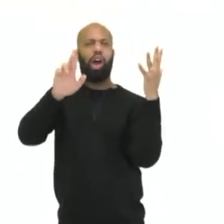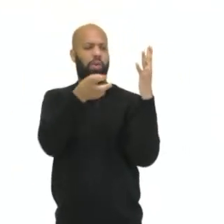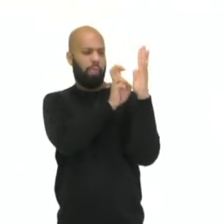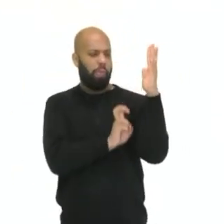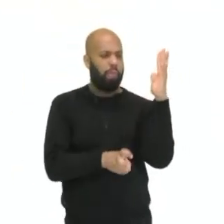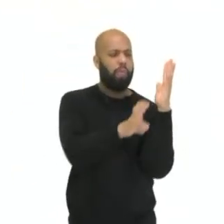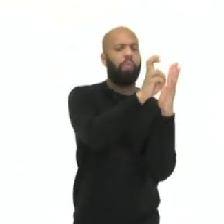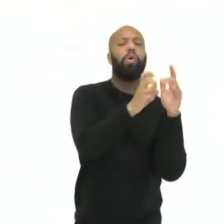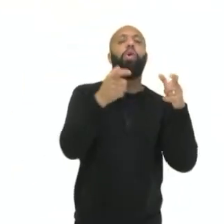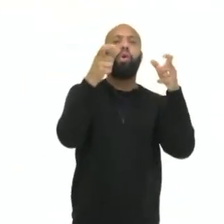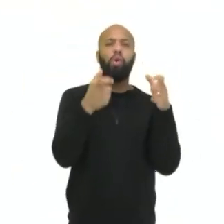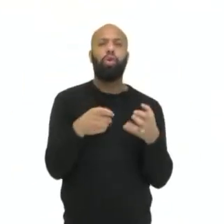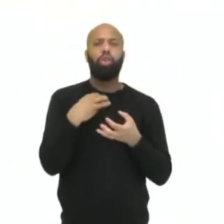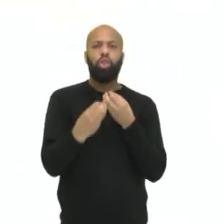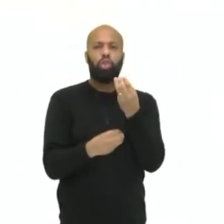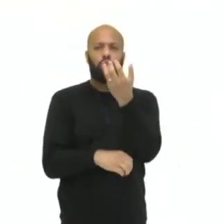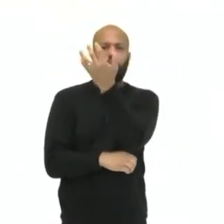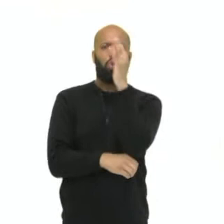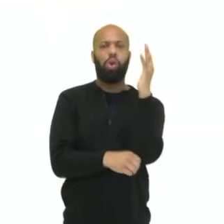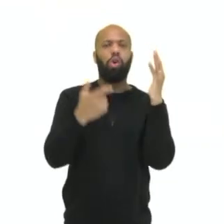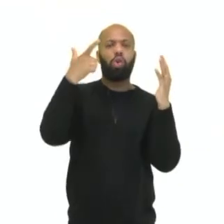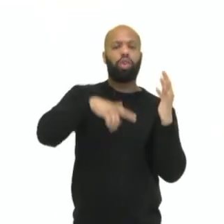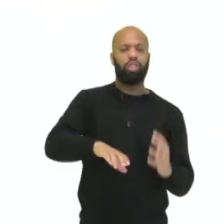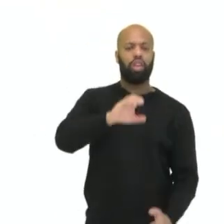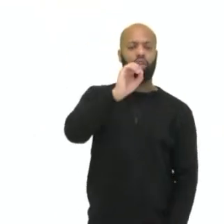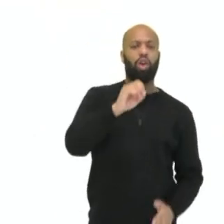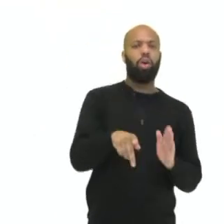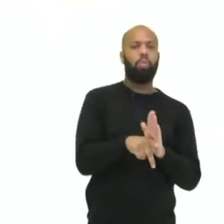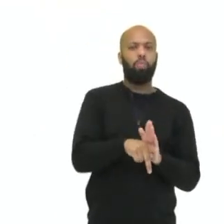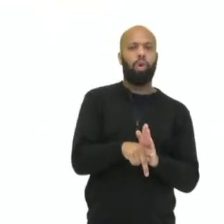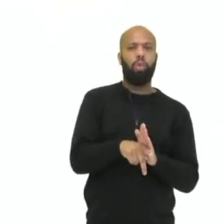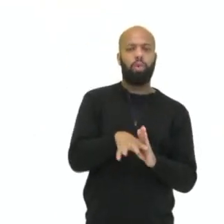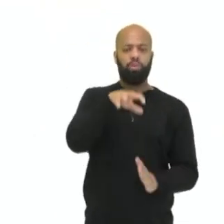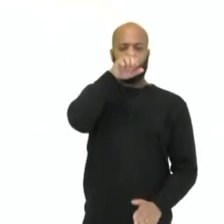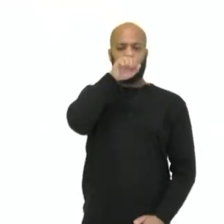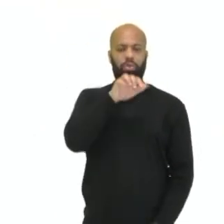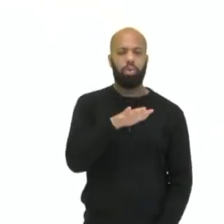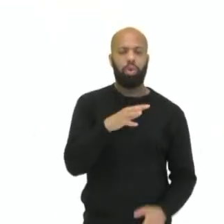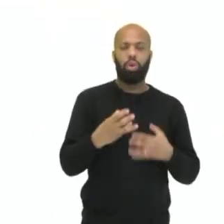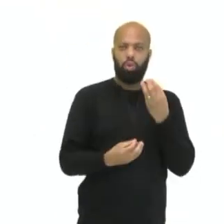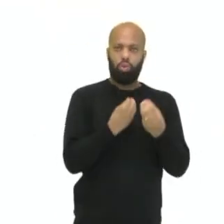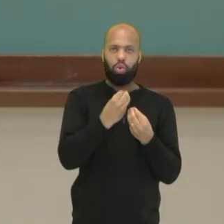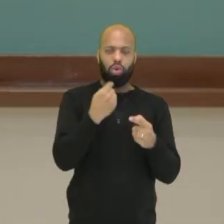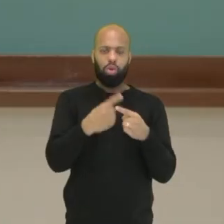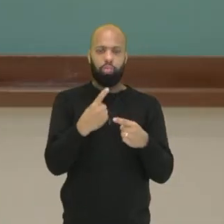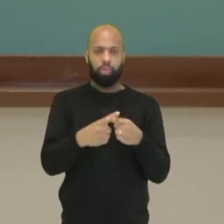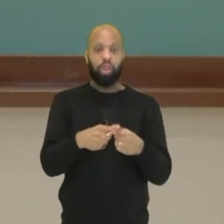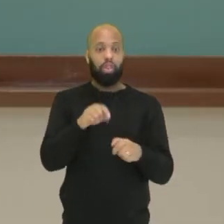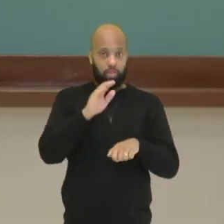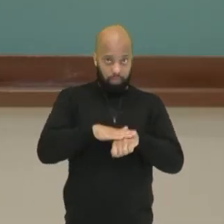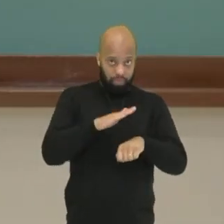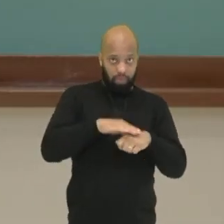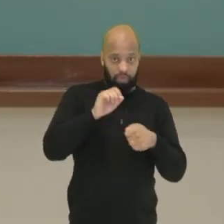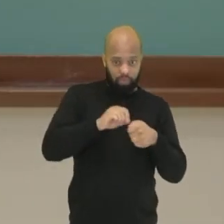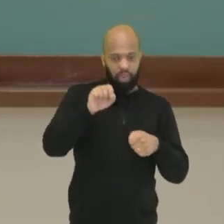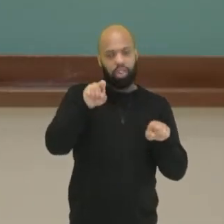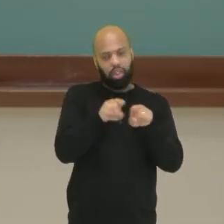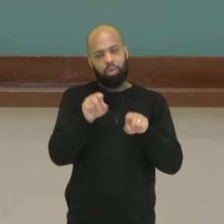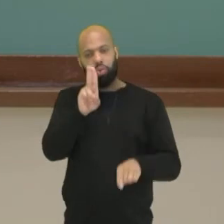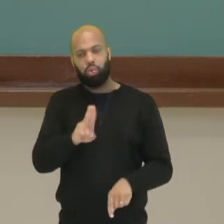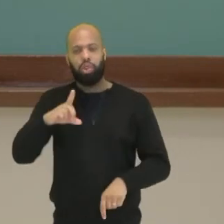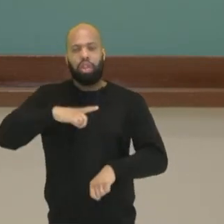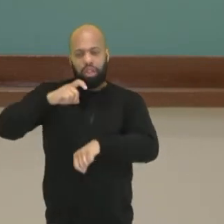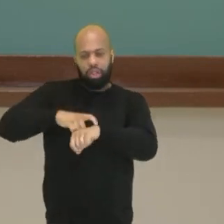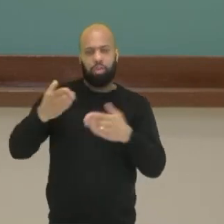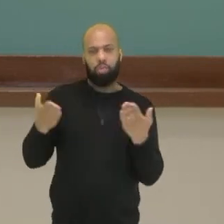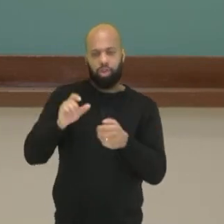onde? E como essas plantas obtêm o oxigênio para a sua respiração? Lembrando que ela produz e utiliza esse oxigênio. Tempinho para